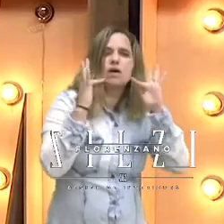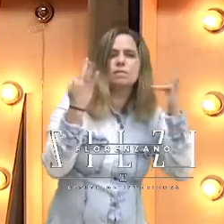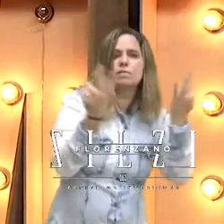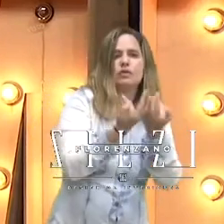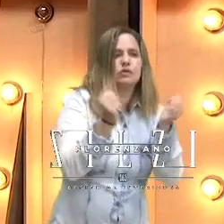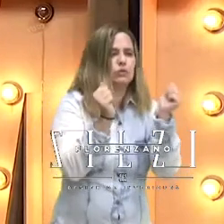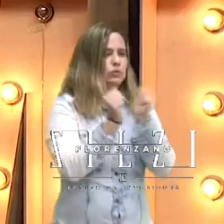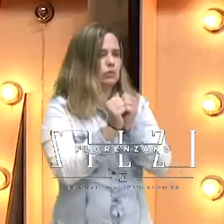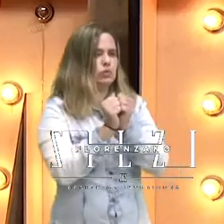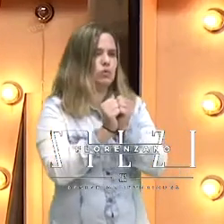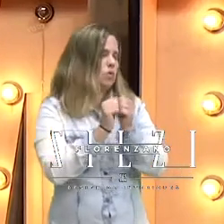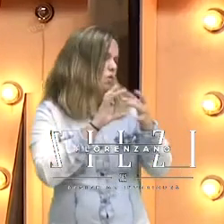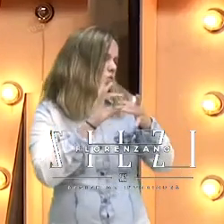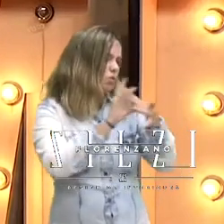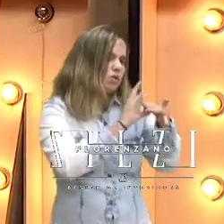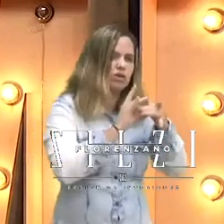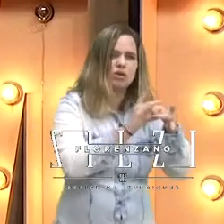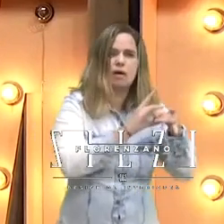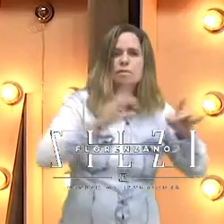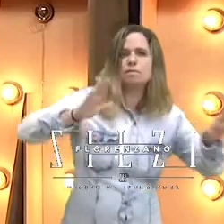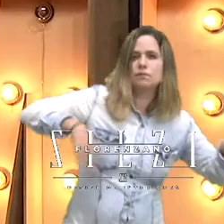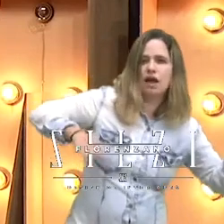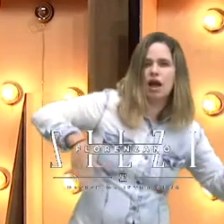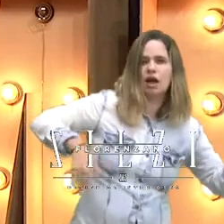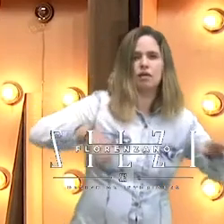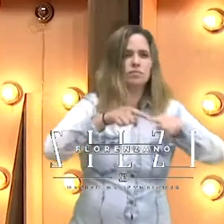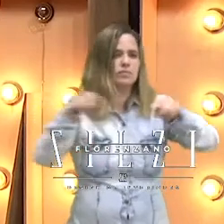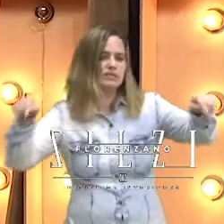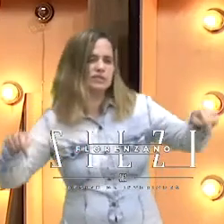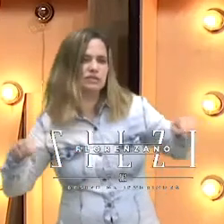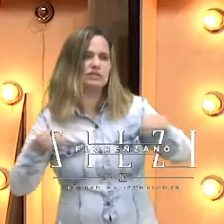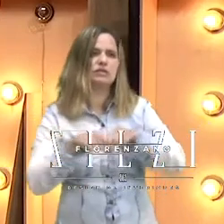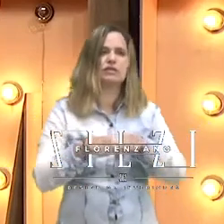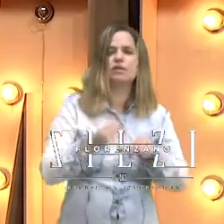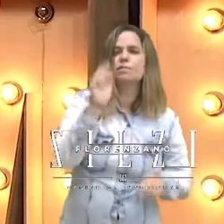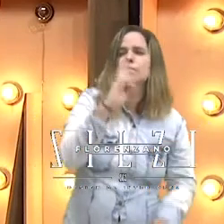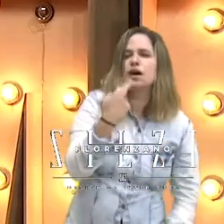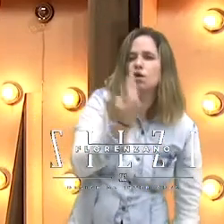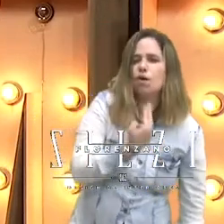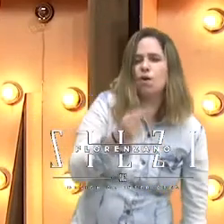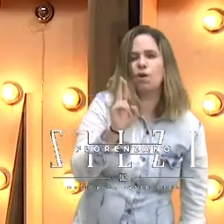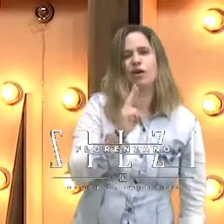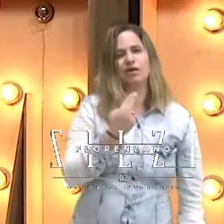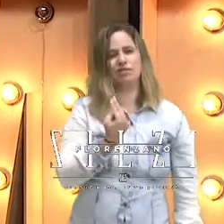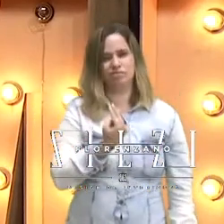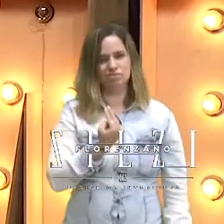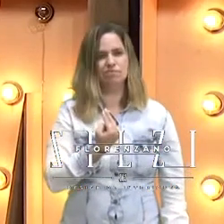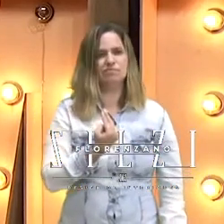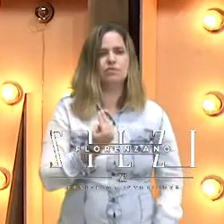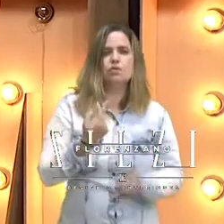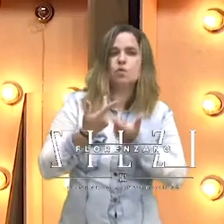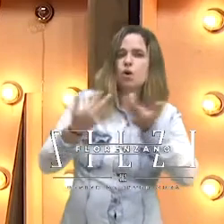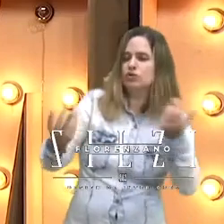ganhar qualidade, ganhar uma praia, ganhar uma piscina, ganhar uma lagoa, ganhar um sorvete, ganhar um iogurte